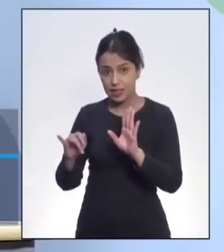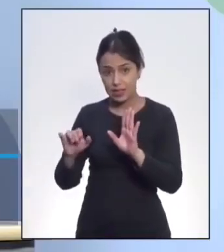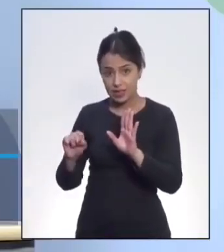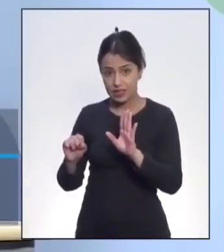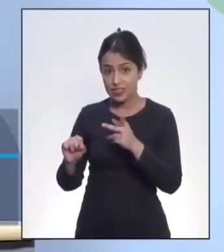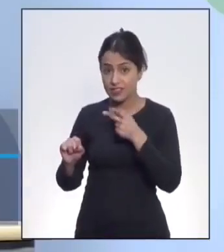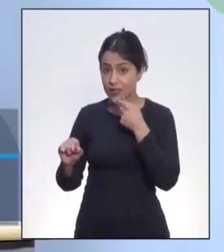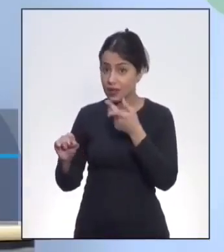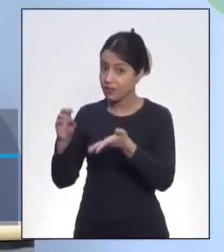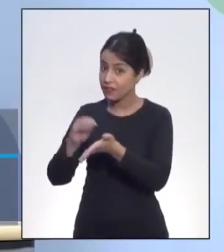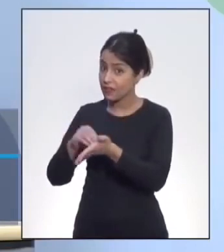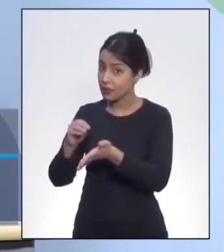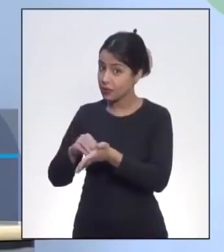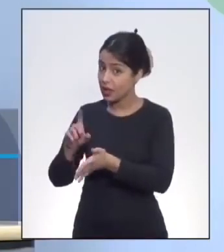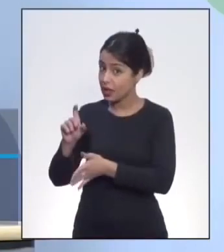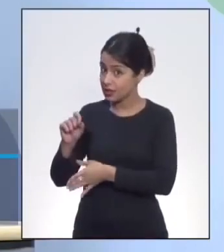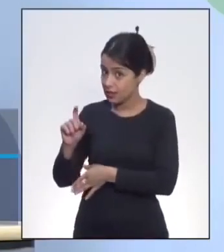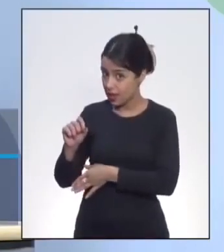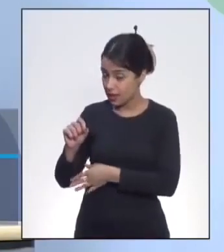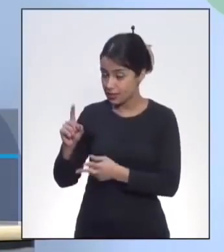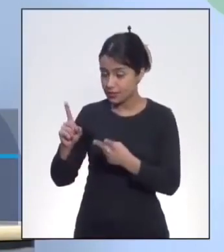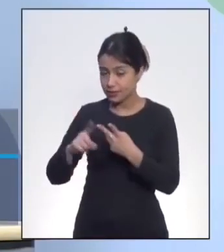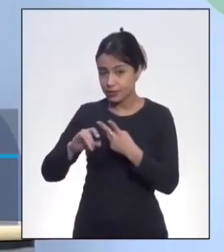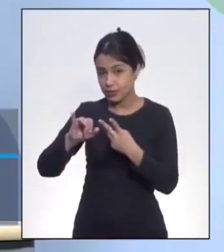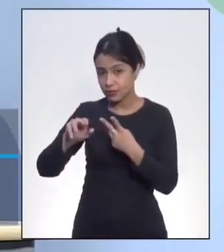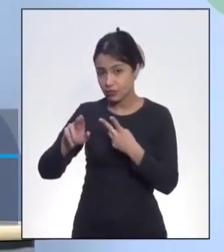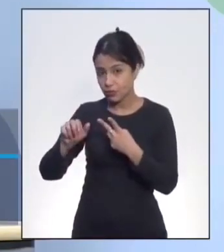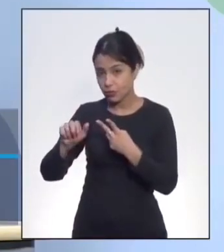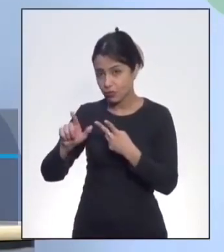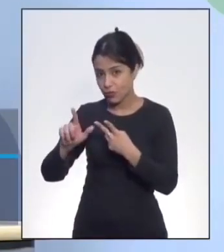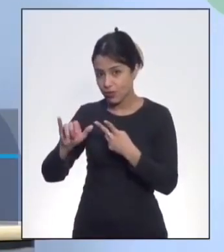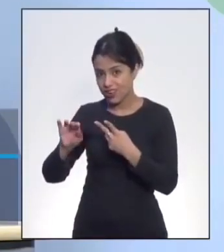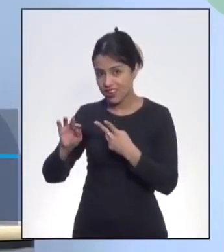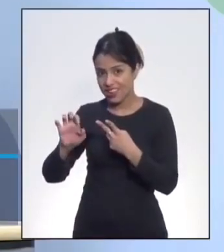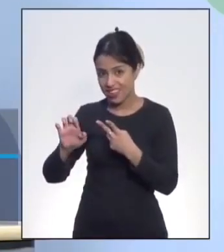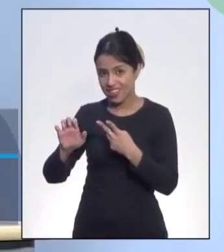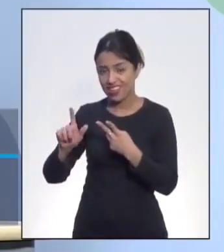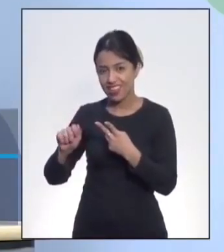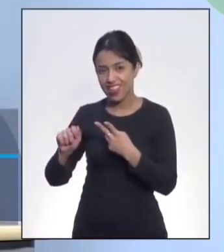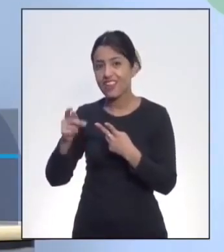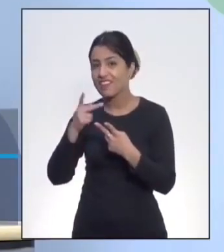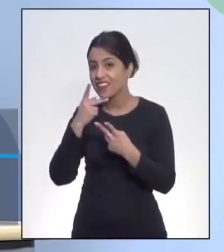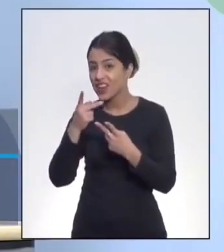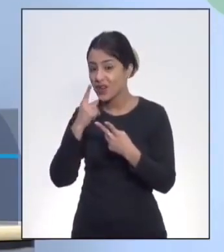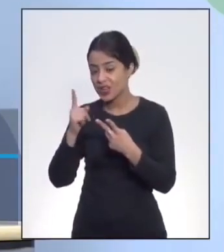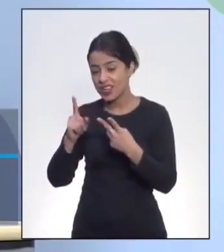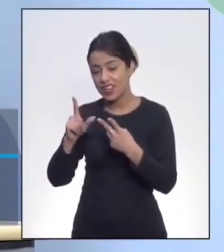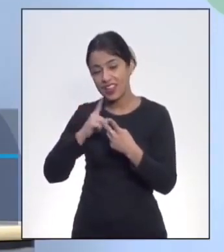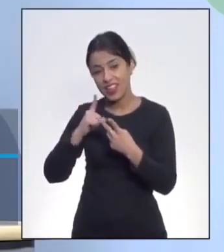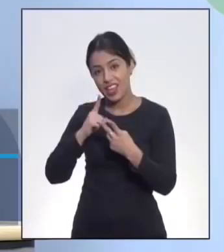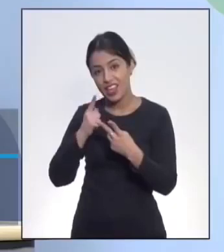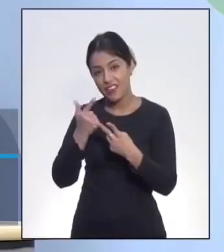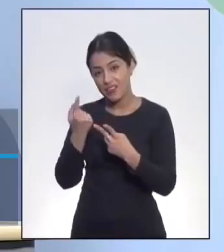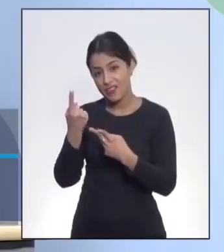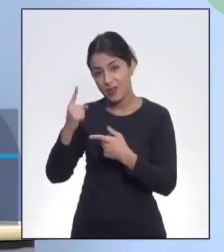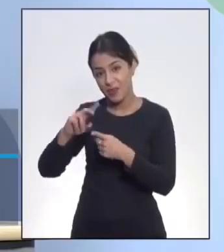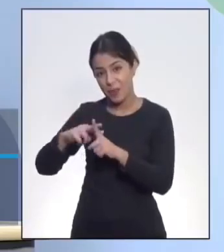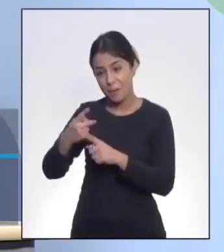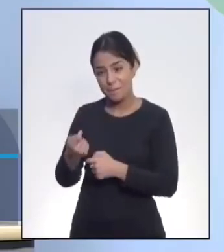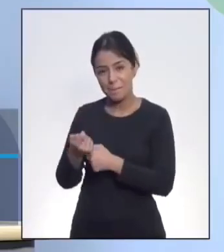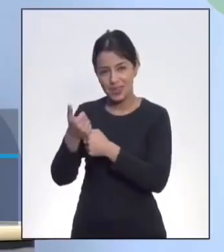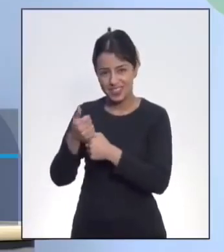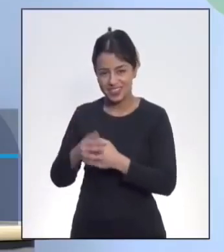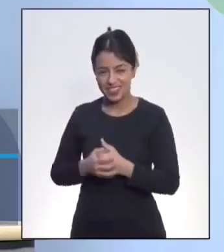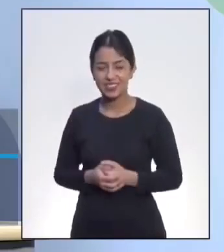faltam 10. A Julieta disse que 1 é de brinde. Então, a gente tem aí uma relação de que pode